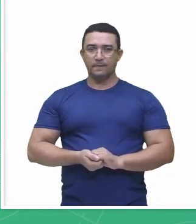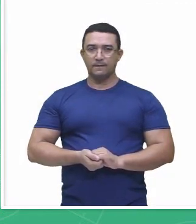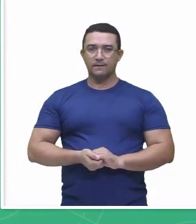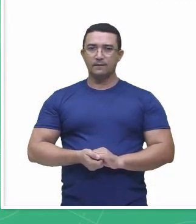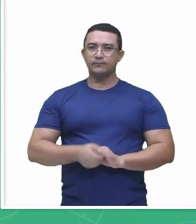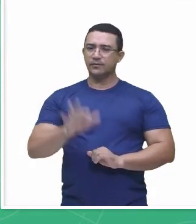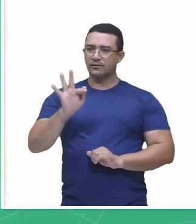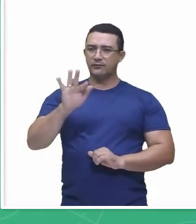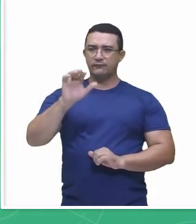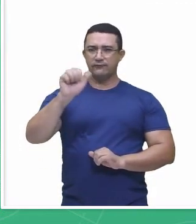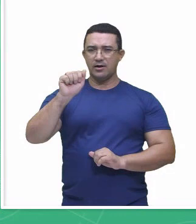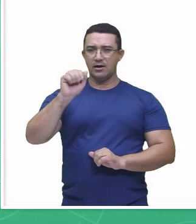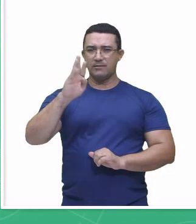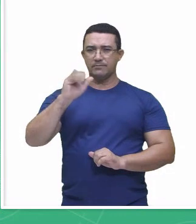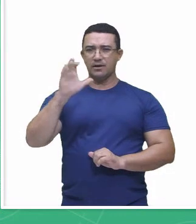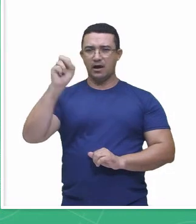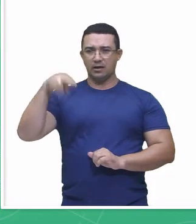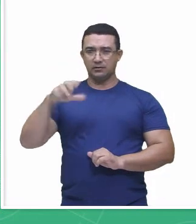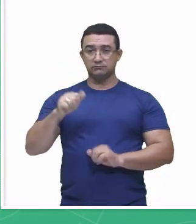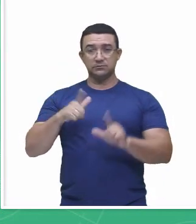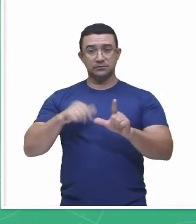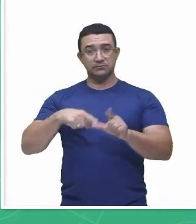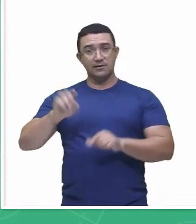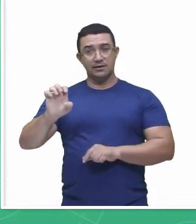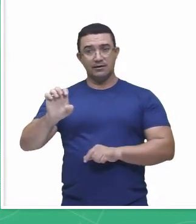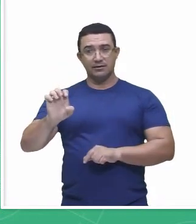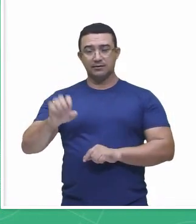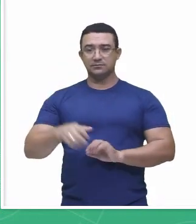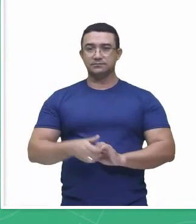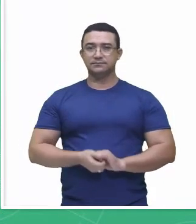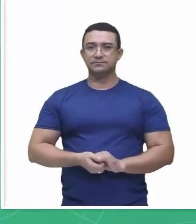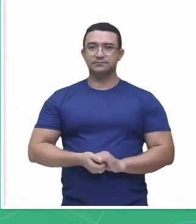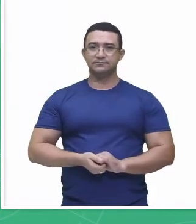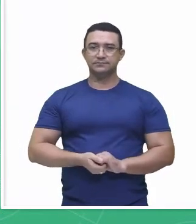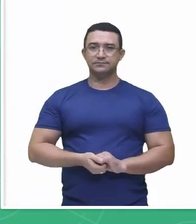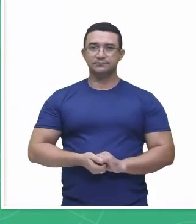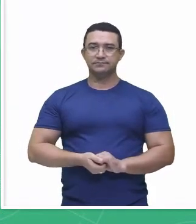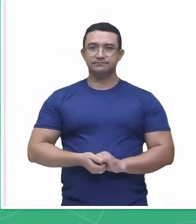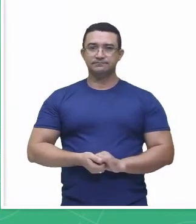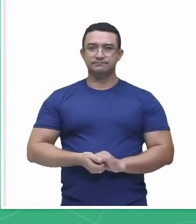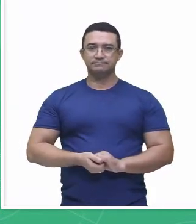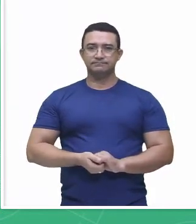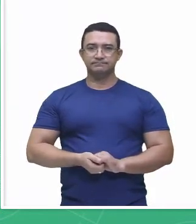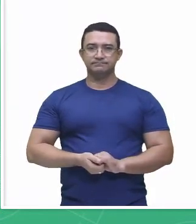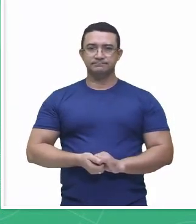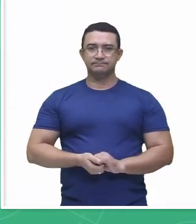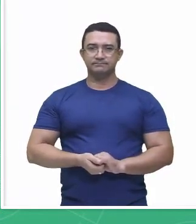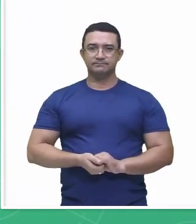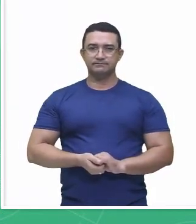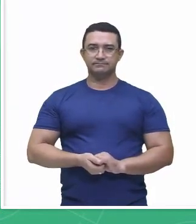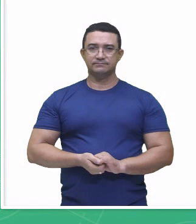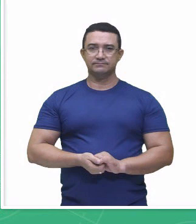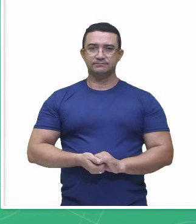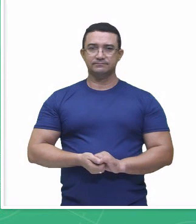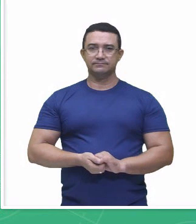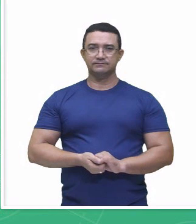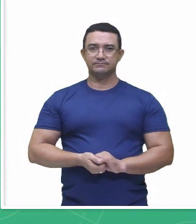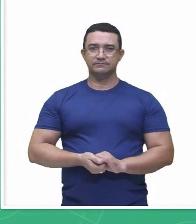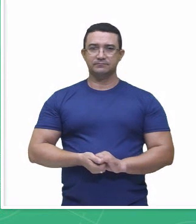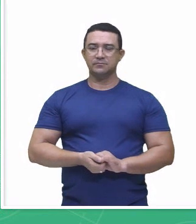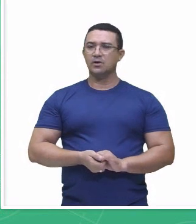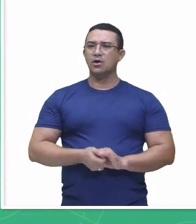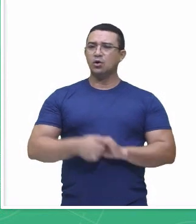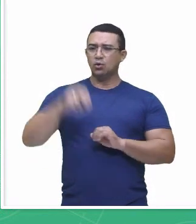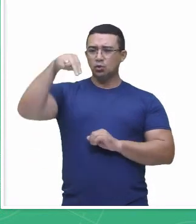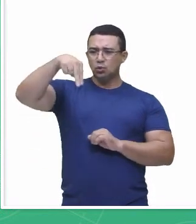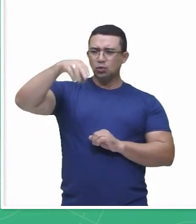Fabiana disse que é letra E. Ok, olhem só. Este nos, ele é um